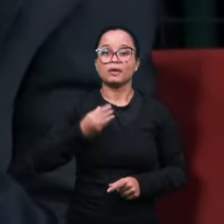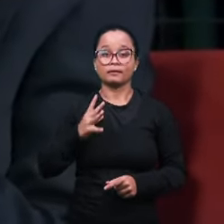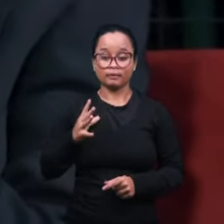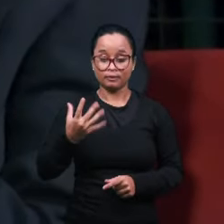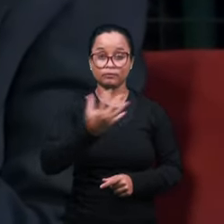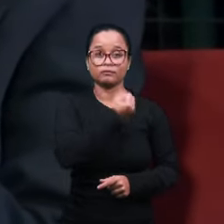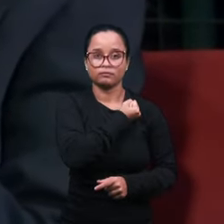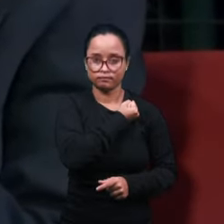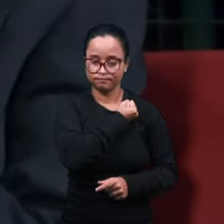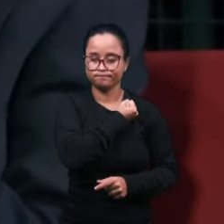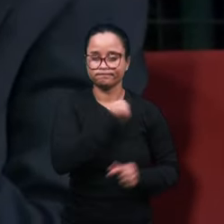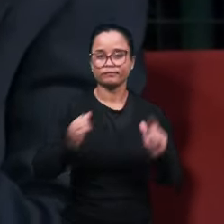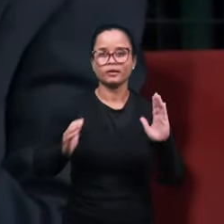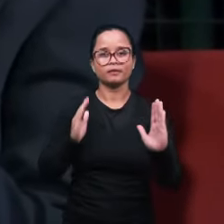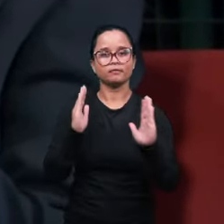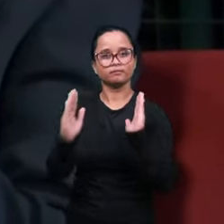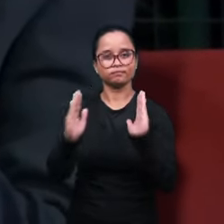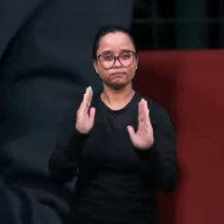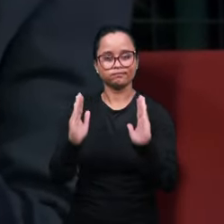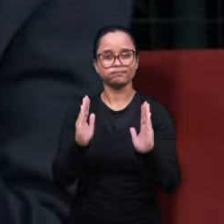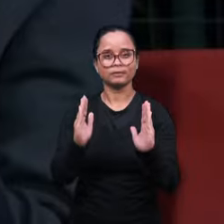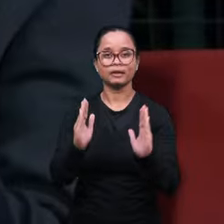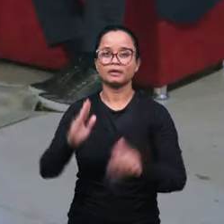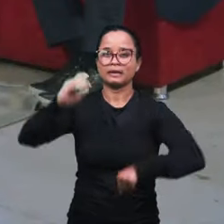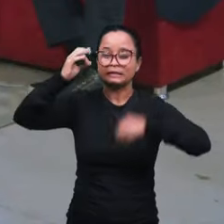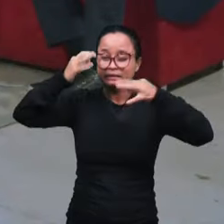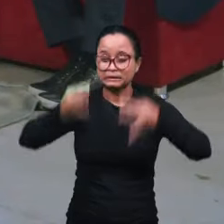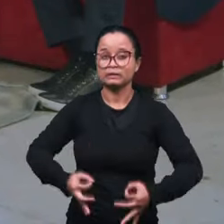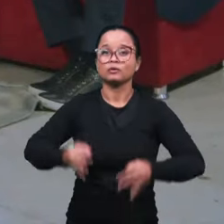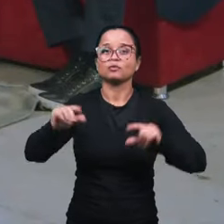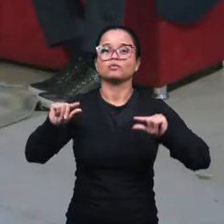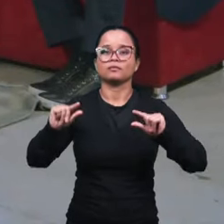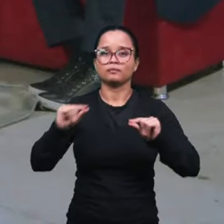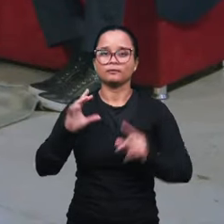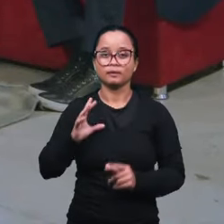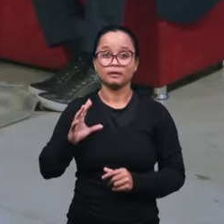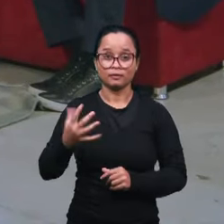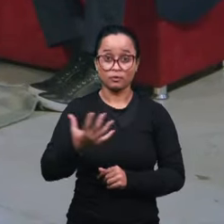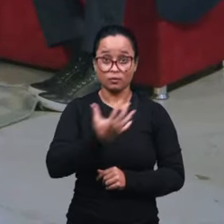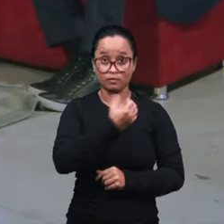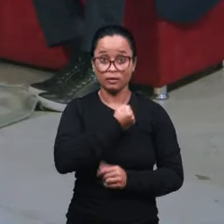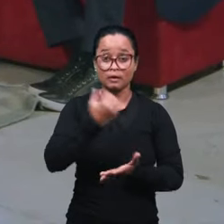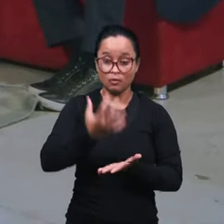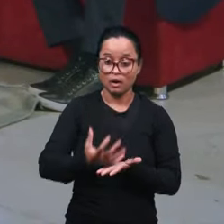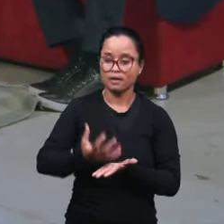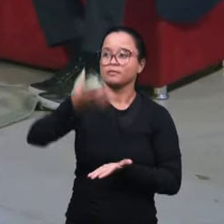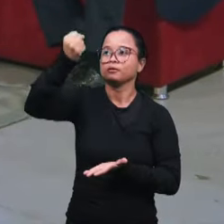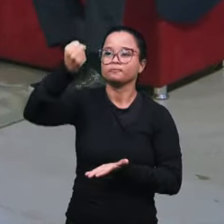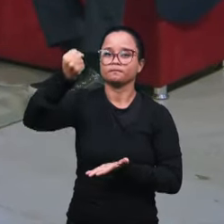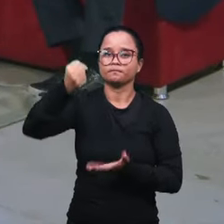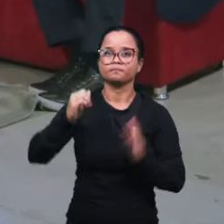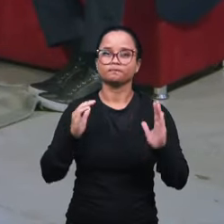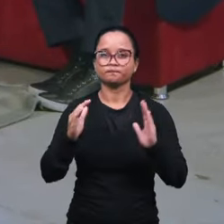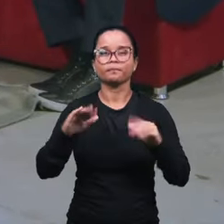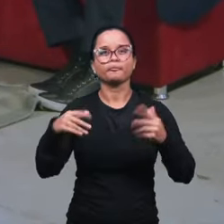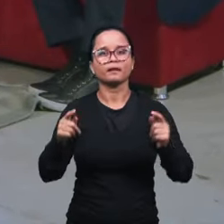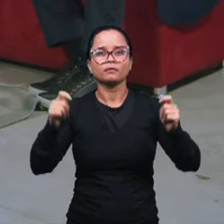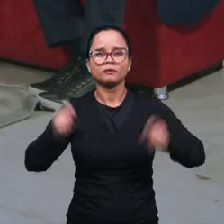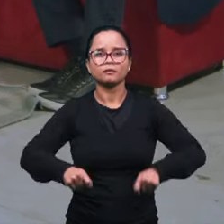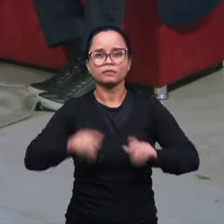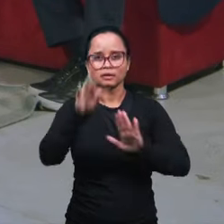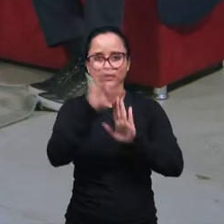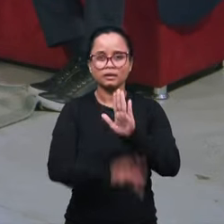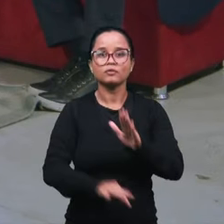para este tempo, que é exatamente o arrebatamento, aliás, da igreja. Eu gostaria de ver se é possível nós colocarmos o texto, né? 1